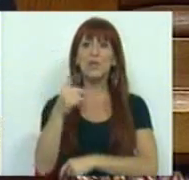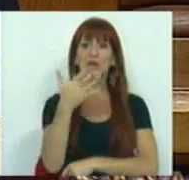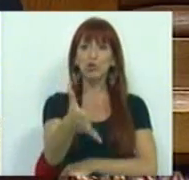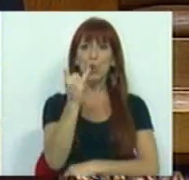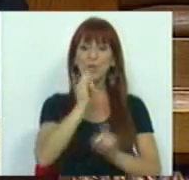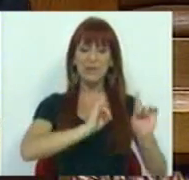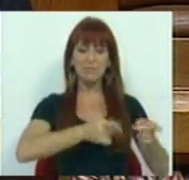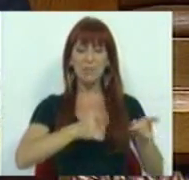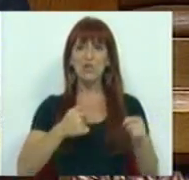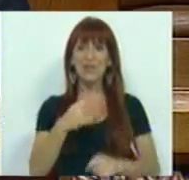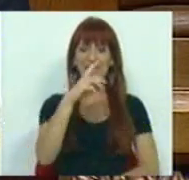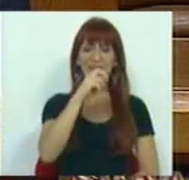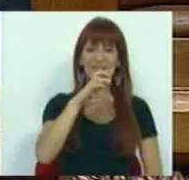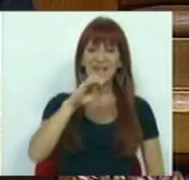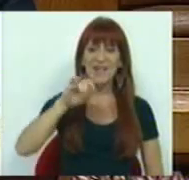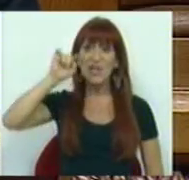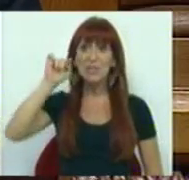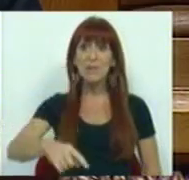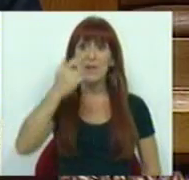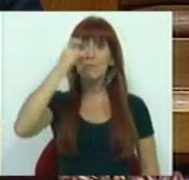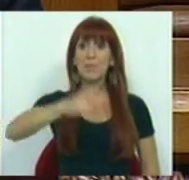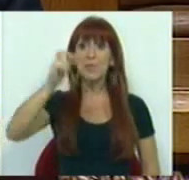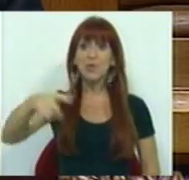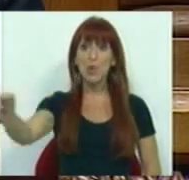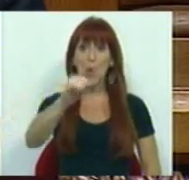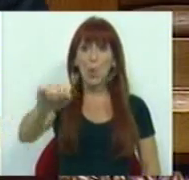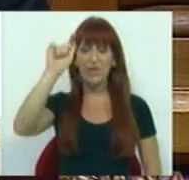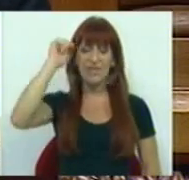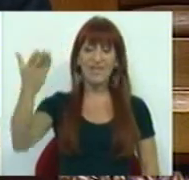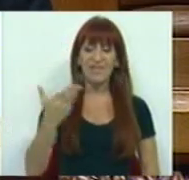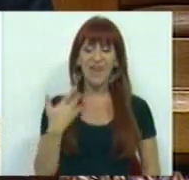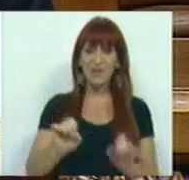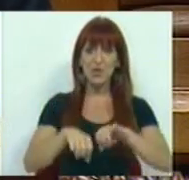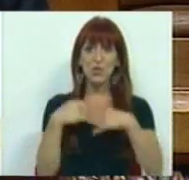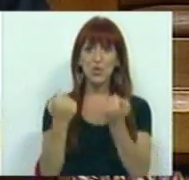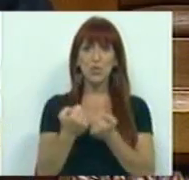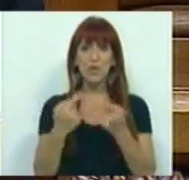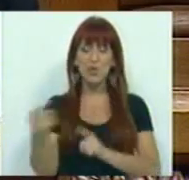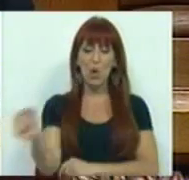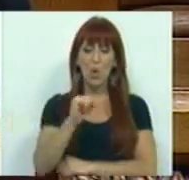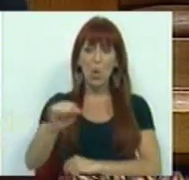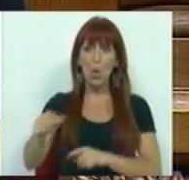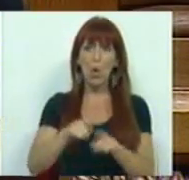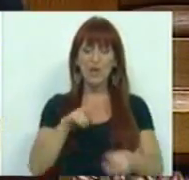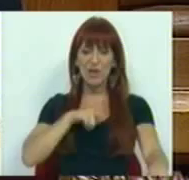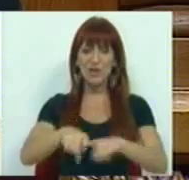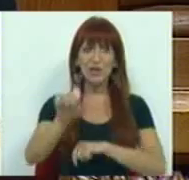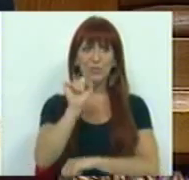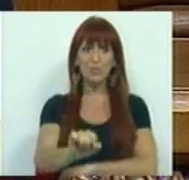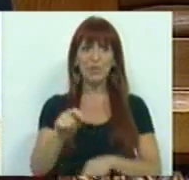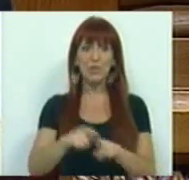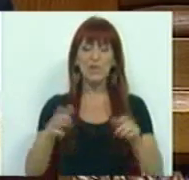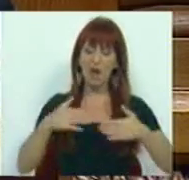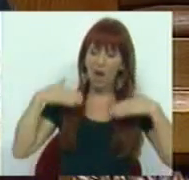março. 300 mil pessoas contra o déficit social, contra as políticas